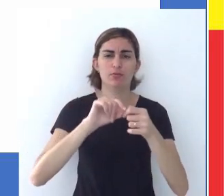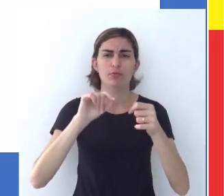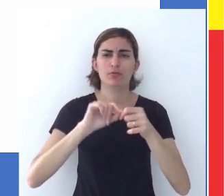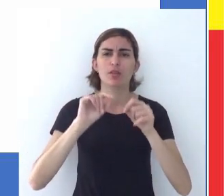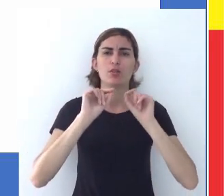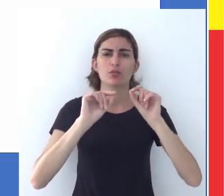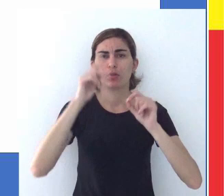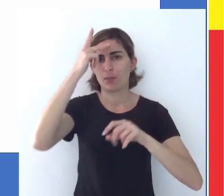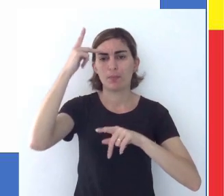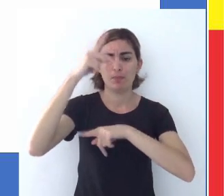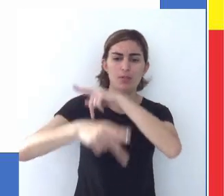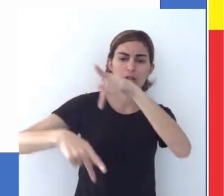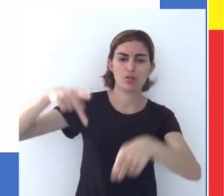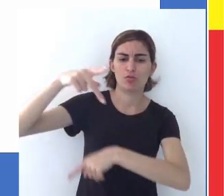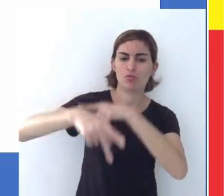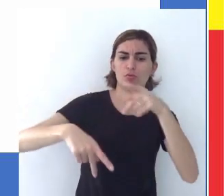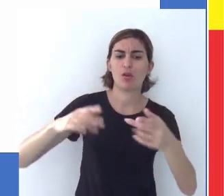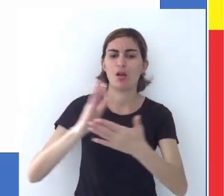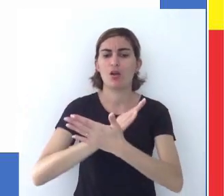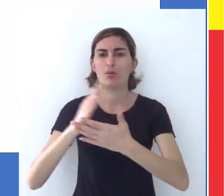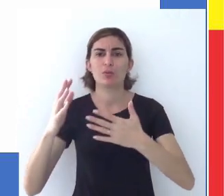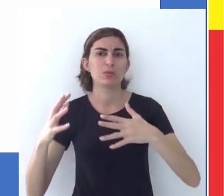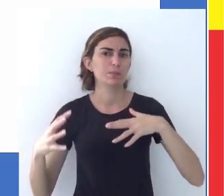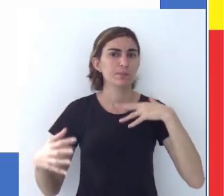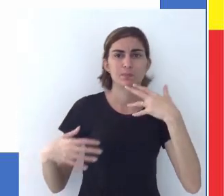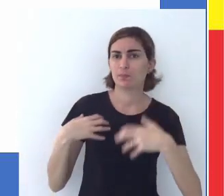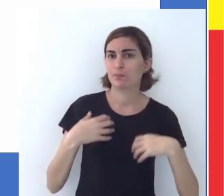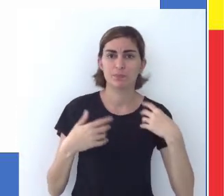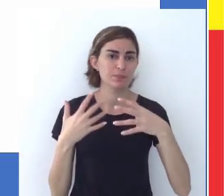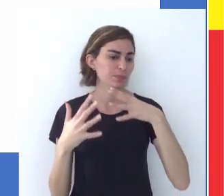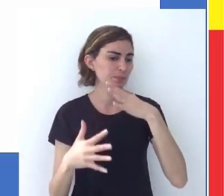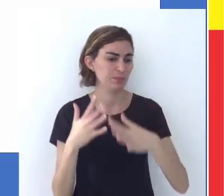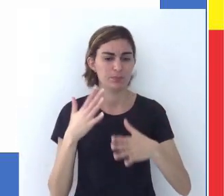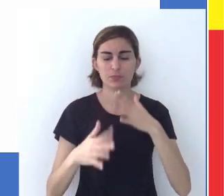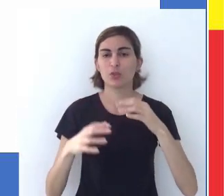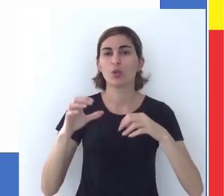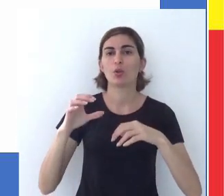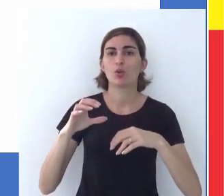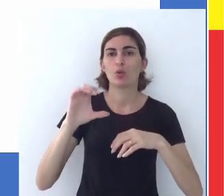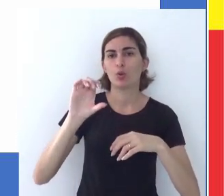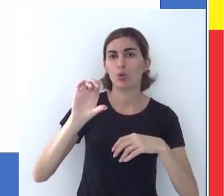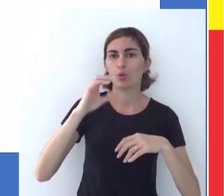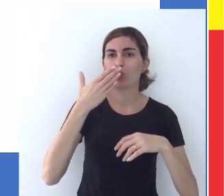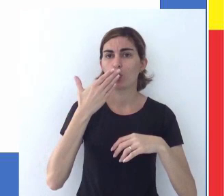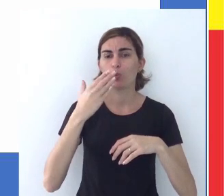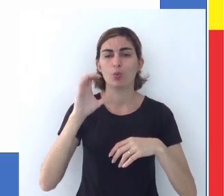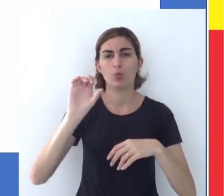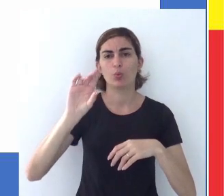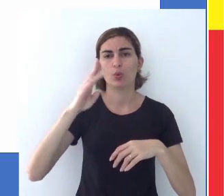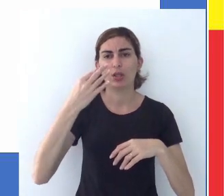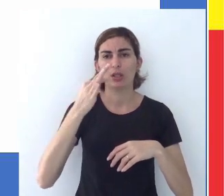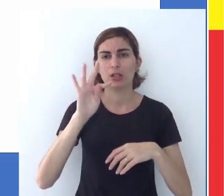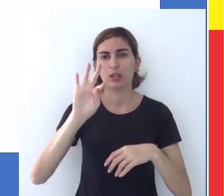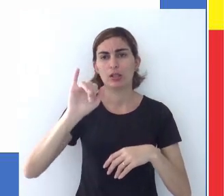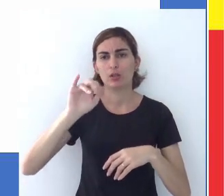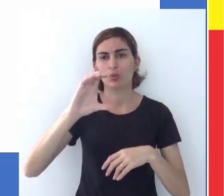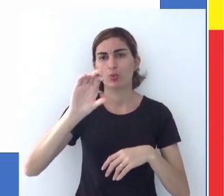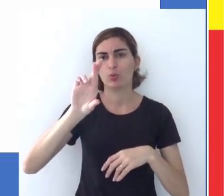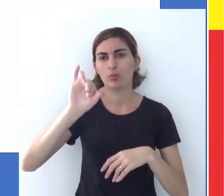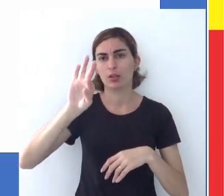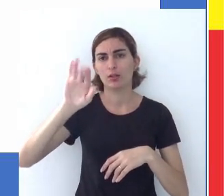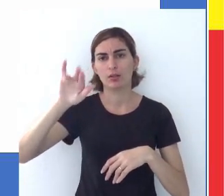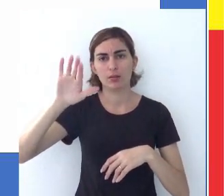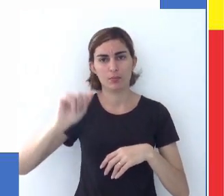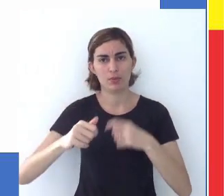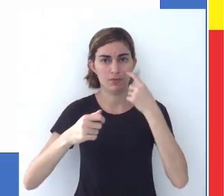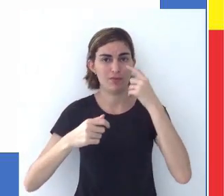isso fez com que pessoas tivessem alguns transtornos agora em Curitiba. Ok, gente? Então, vocês veem que a